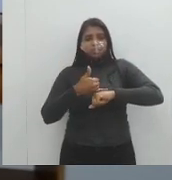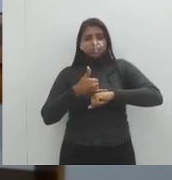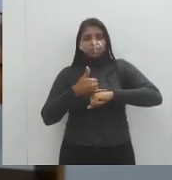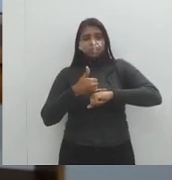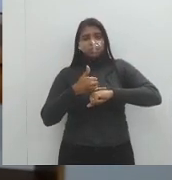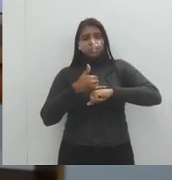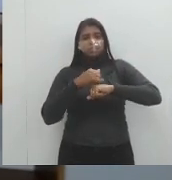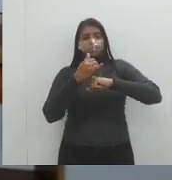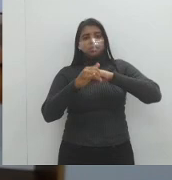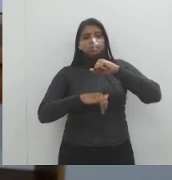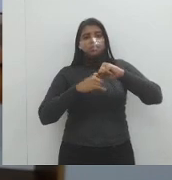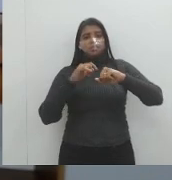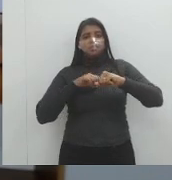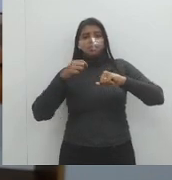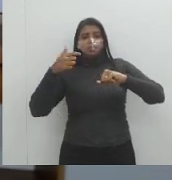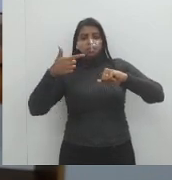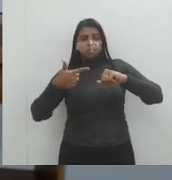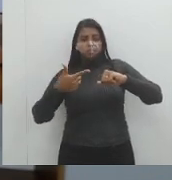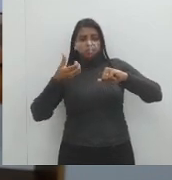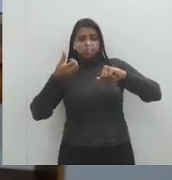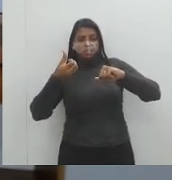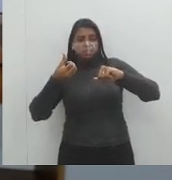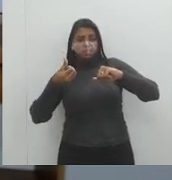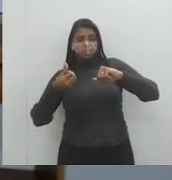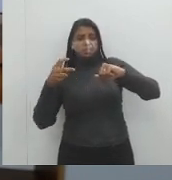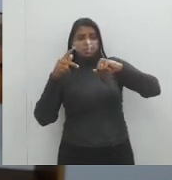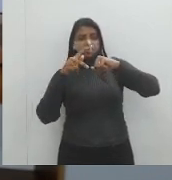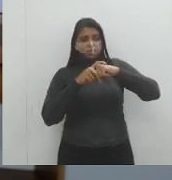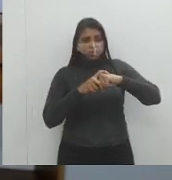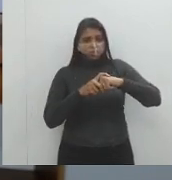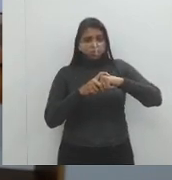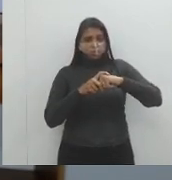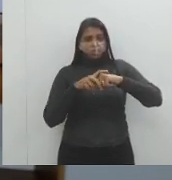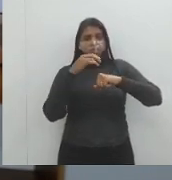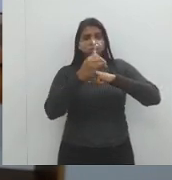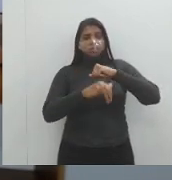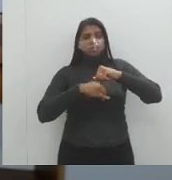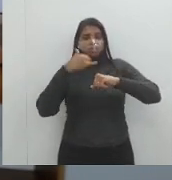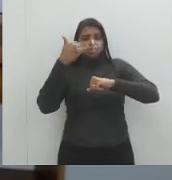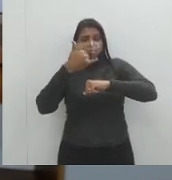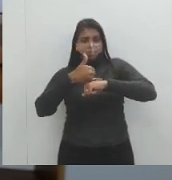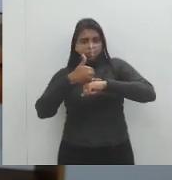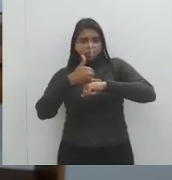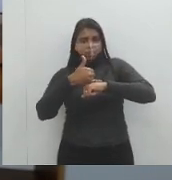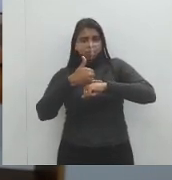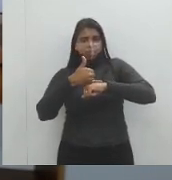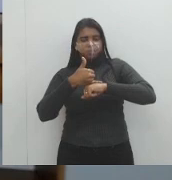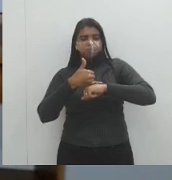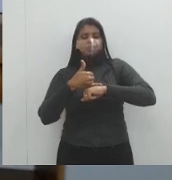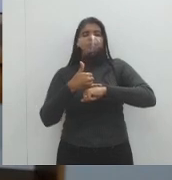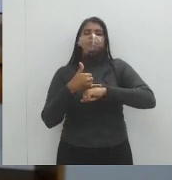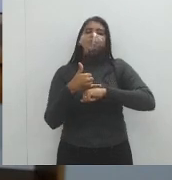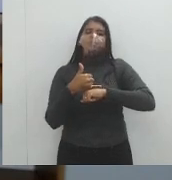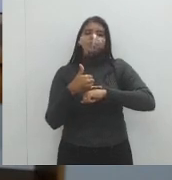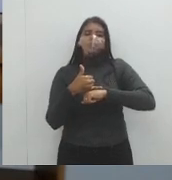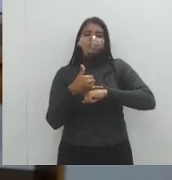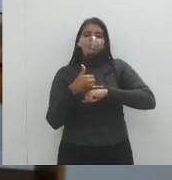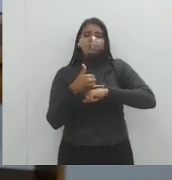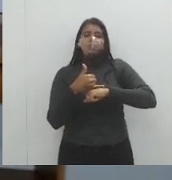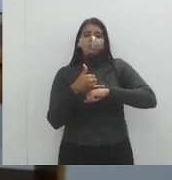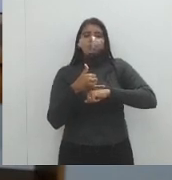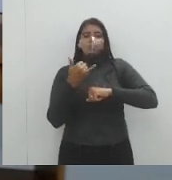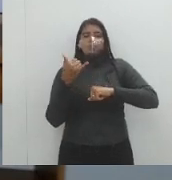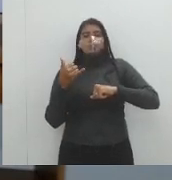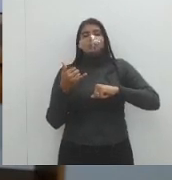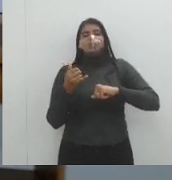átomo que tem 26 prótons é o átomo de ferro, do elemento químico ferro. E o elemento químico, ele